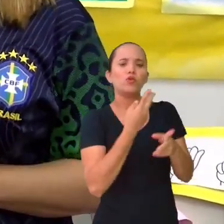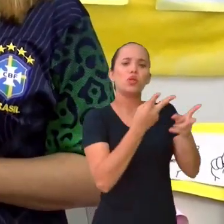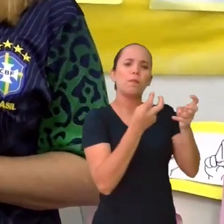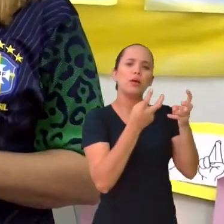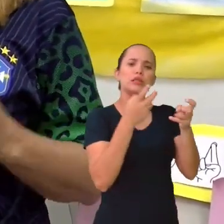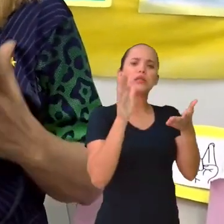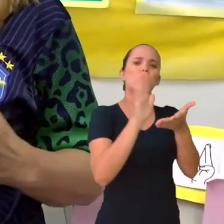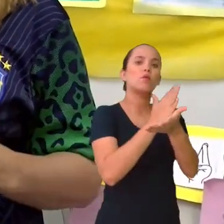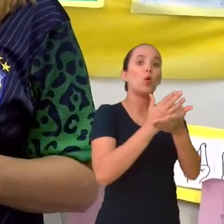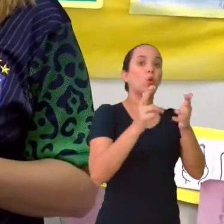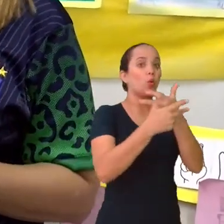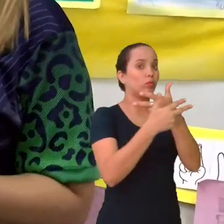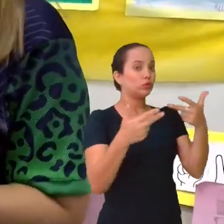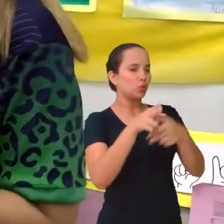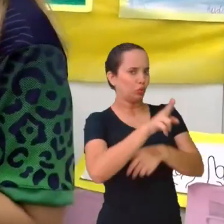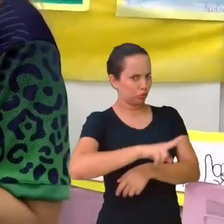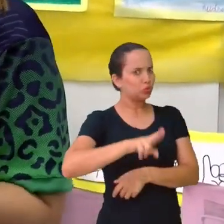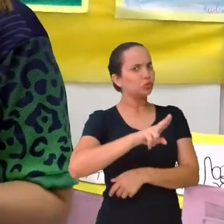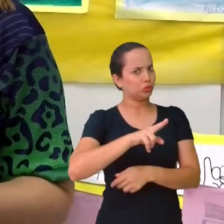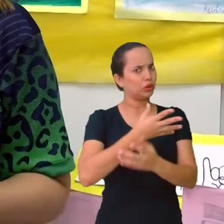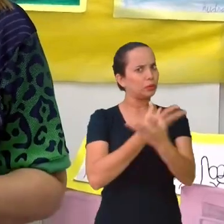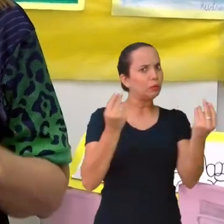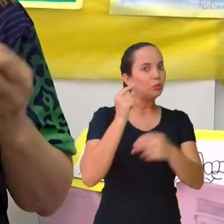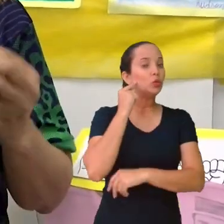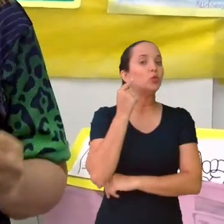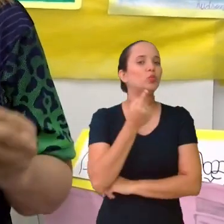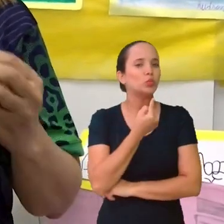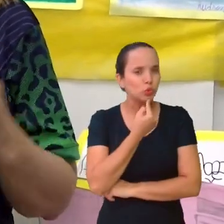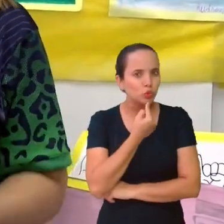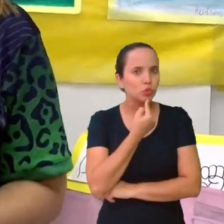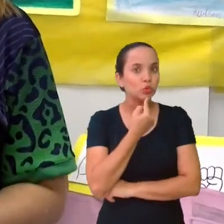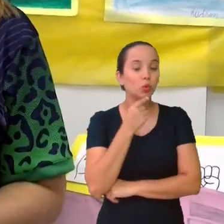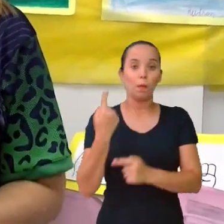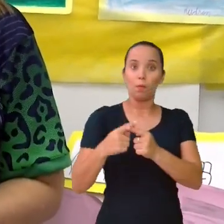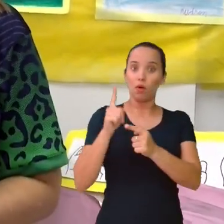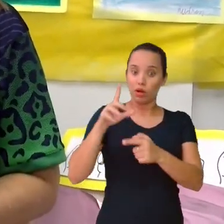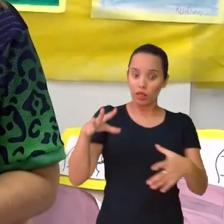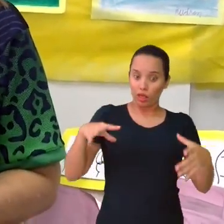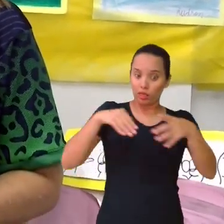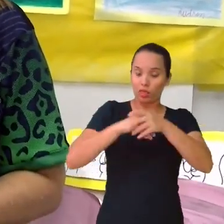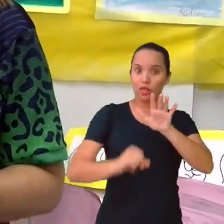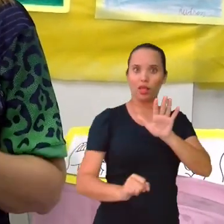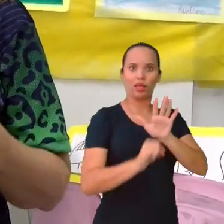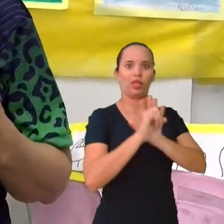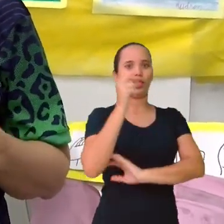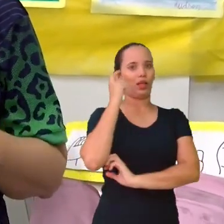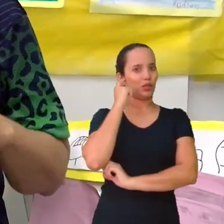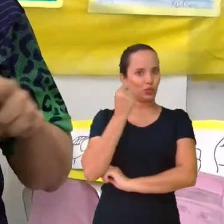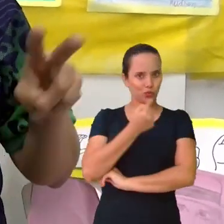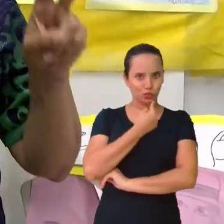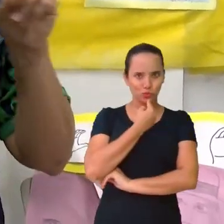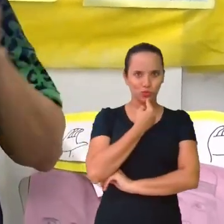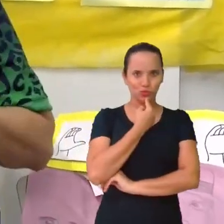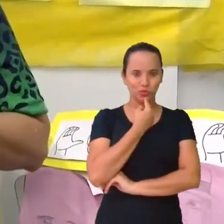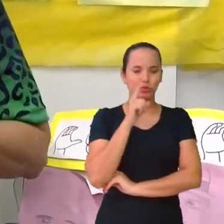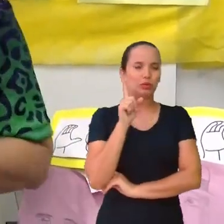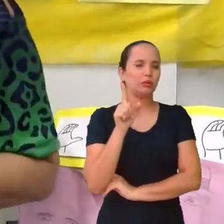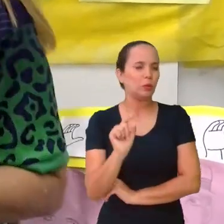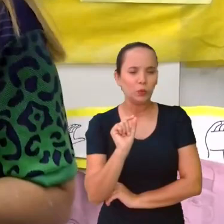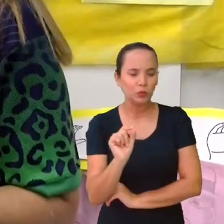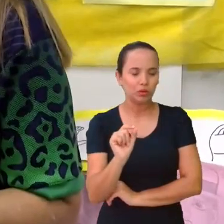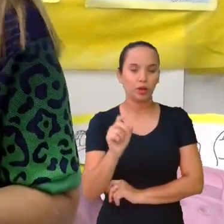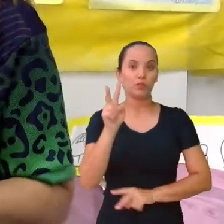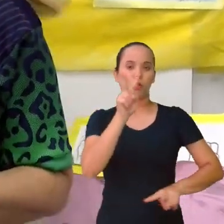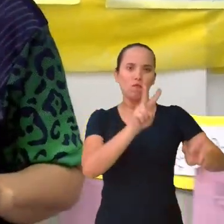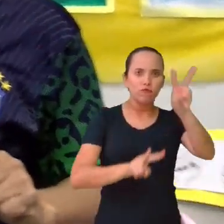elementos muito utilizados pelos surdos, né? Que faz parte da sua identidade. que é a questão do visual,